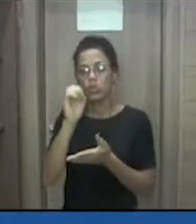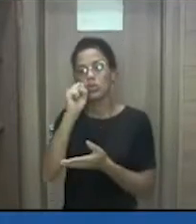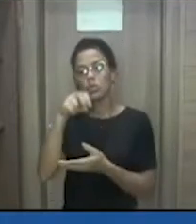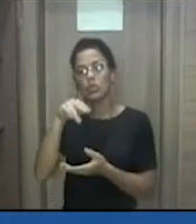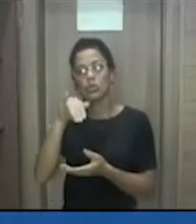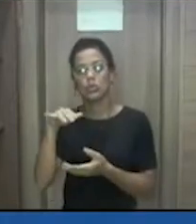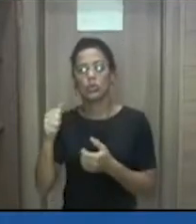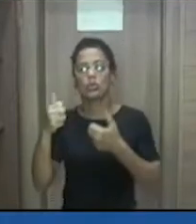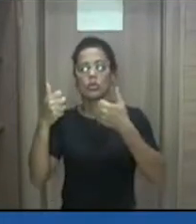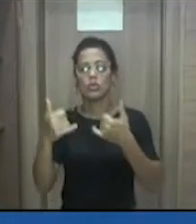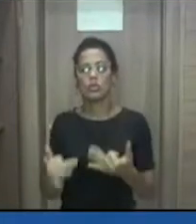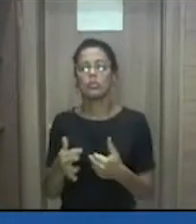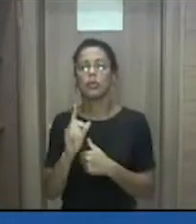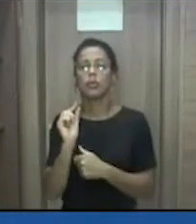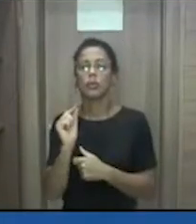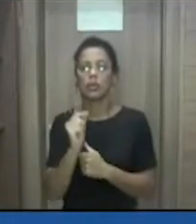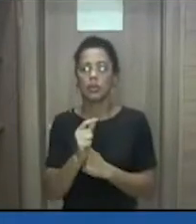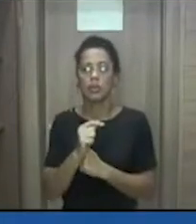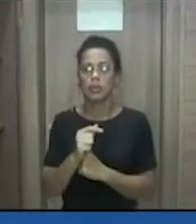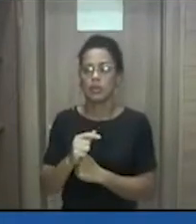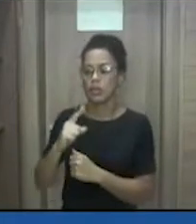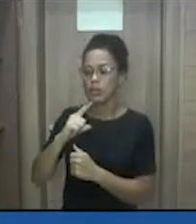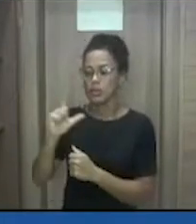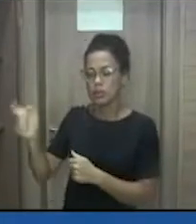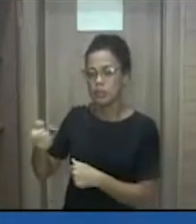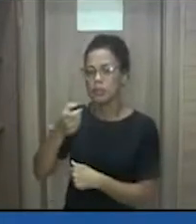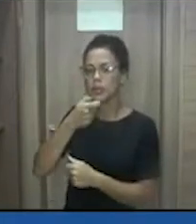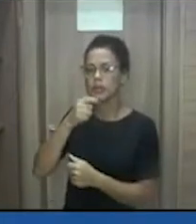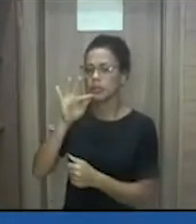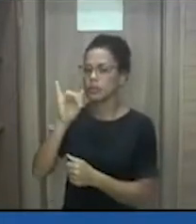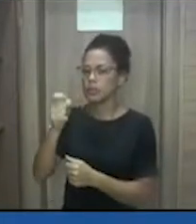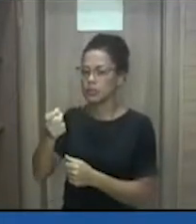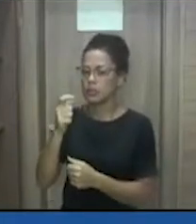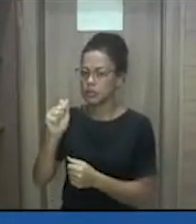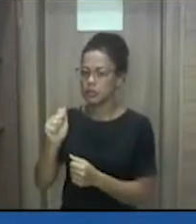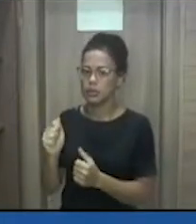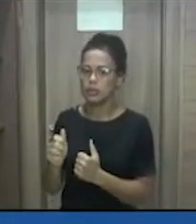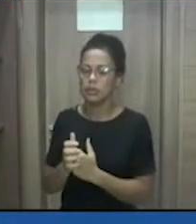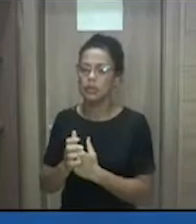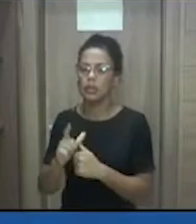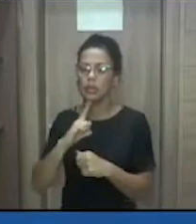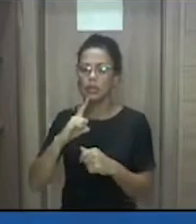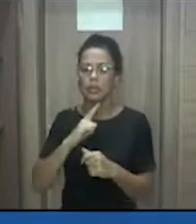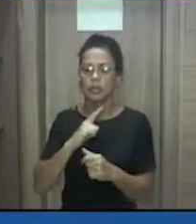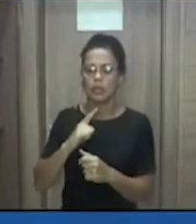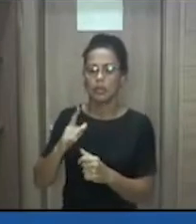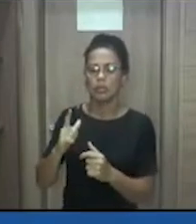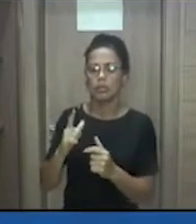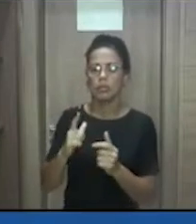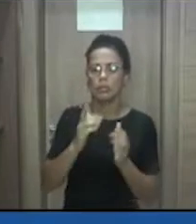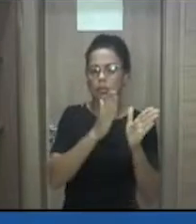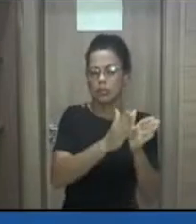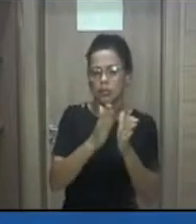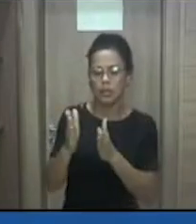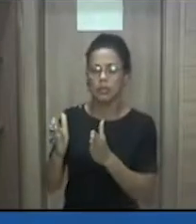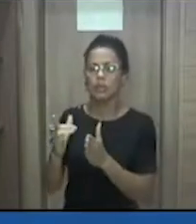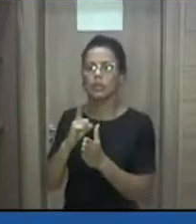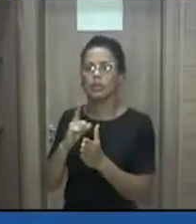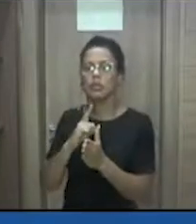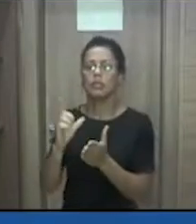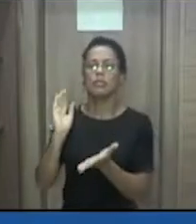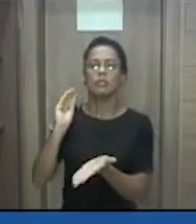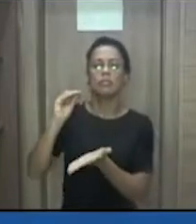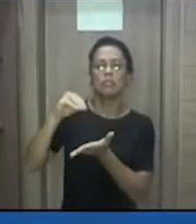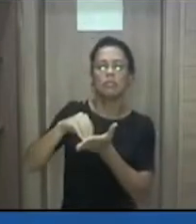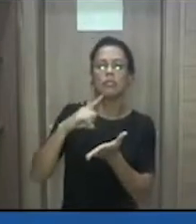ainda é muito incipiente a produção de prótese fixa unitária no Brasil. Seguindo aí da prótese parcial removível e da